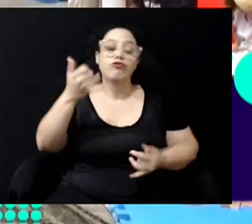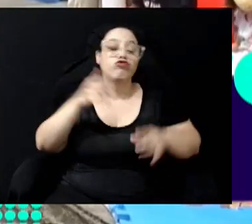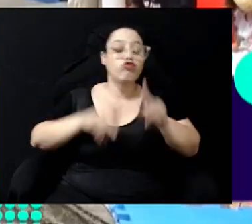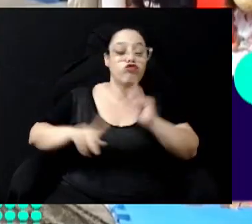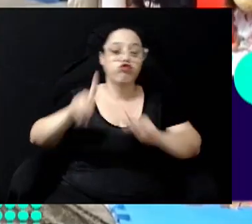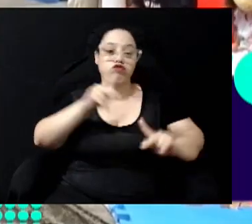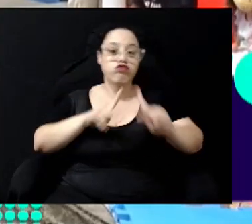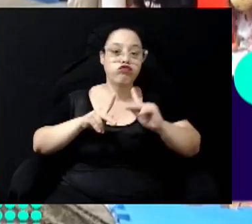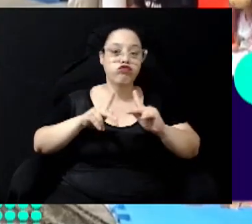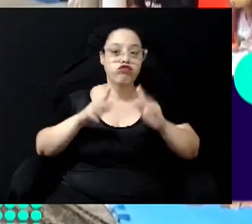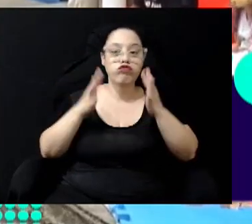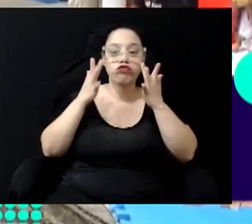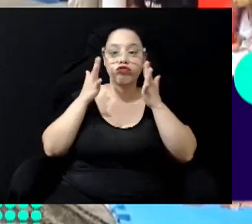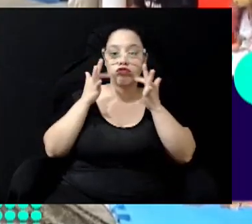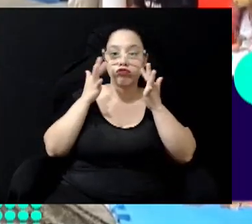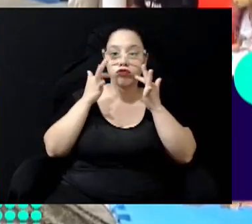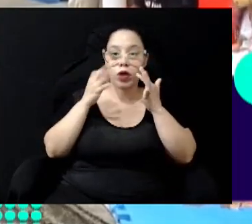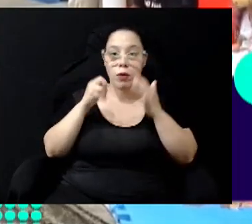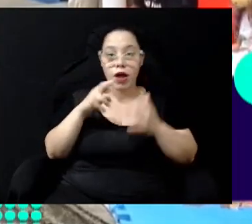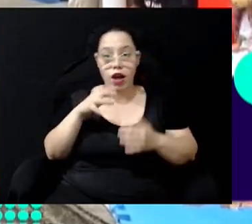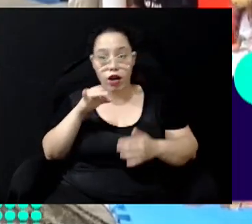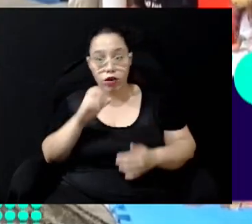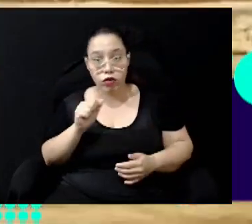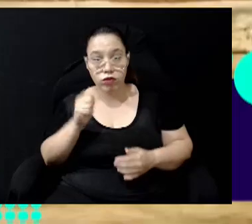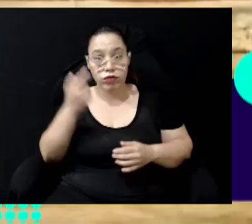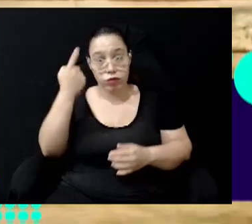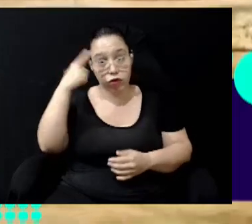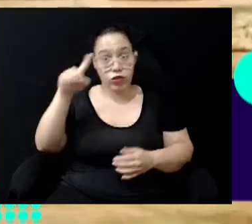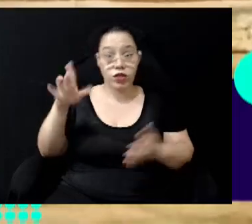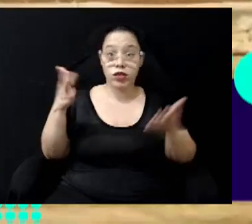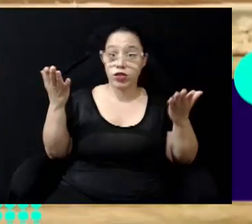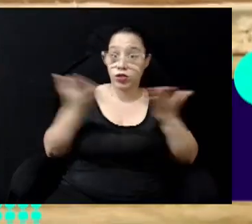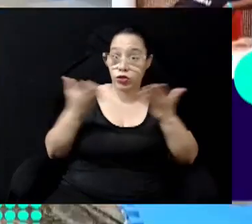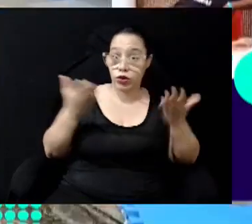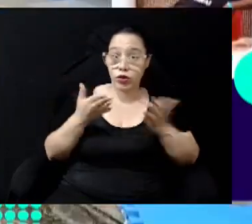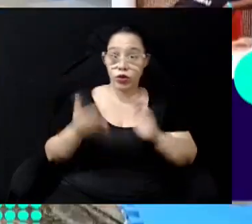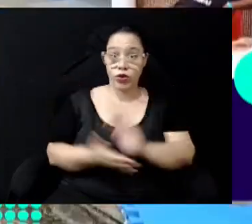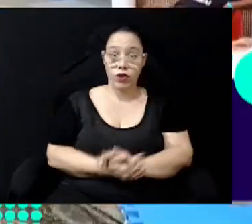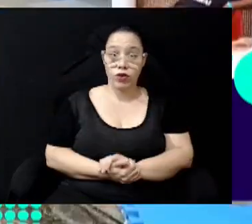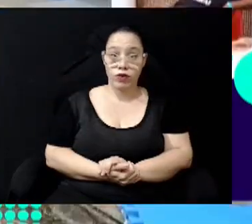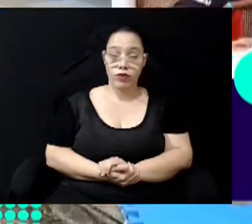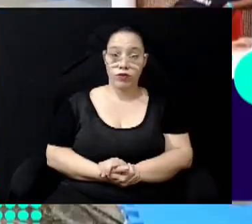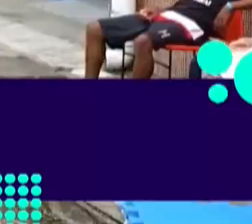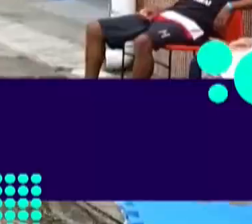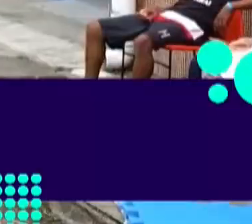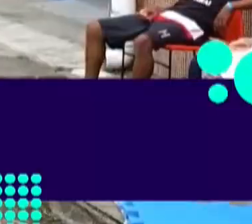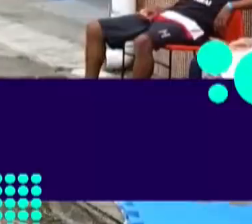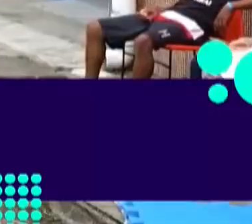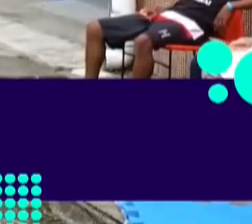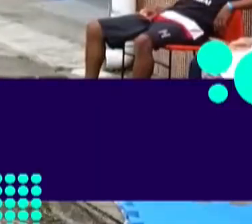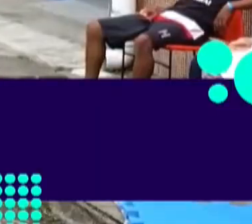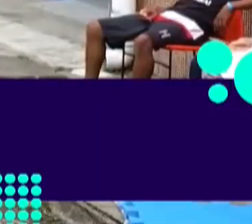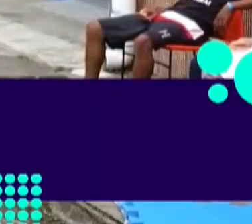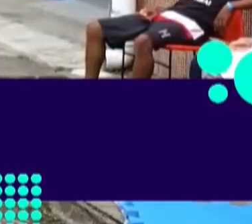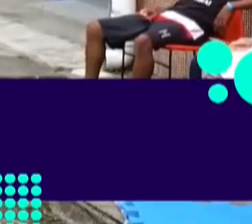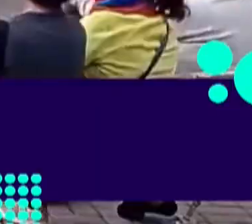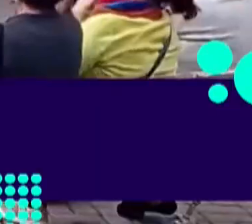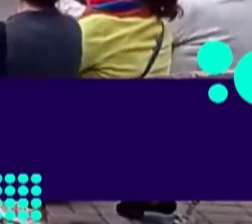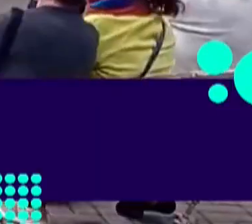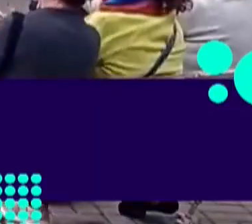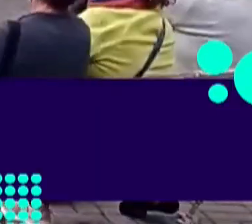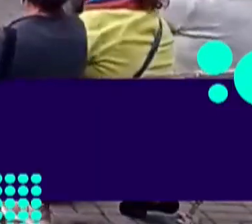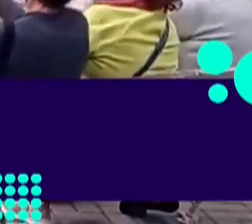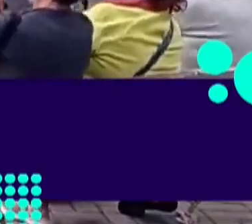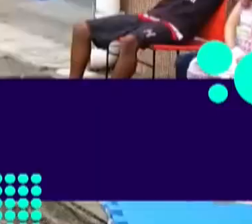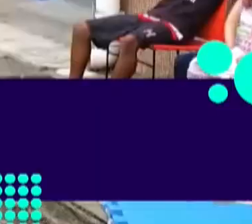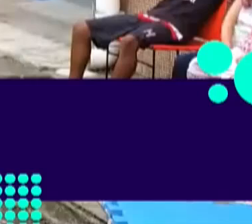espetáculo com paródias sobre os dias atuais. Somos o bando Golias e viemos contar